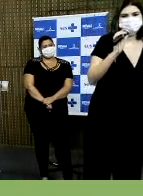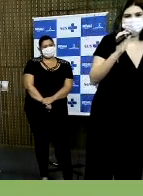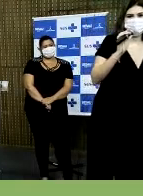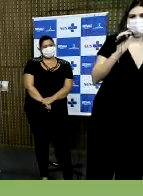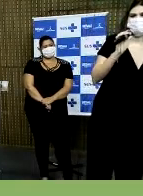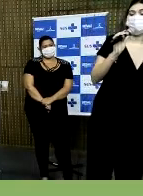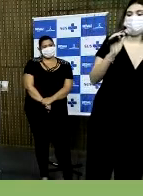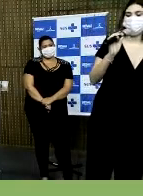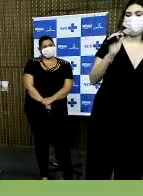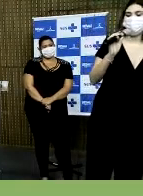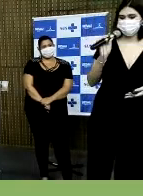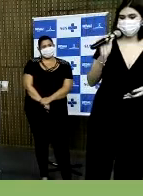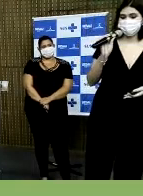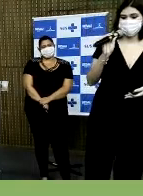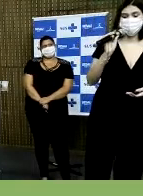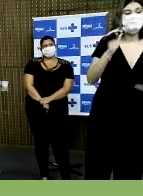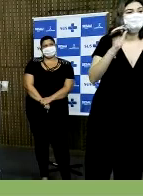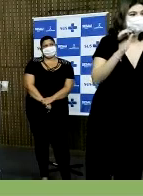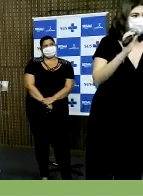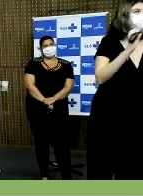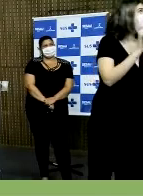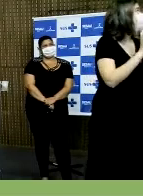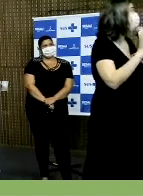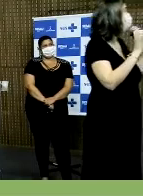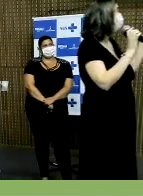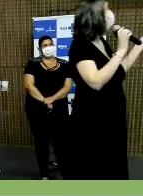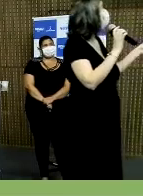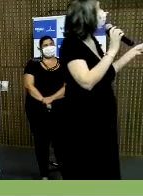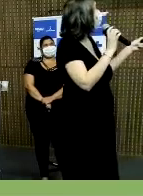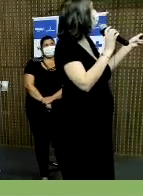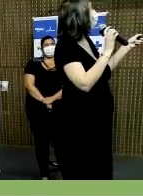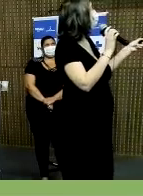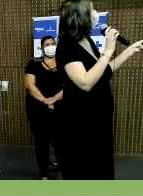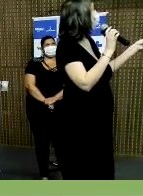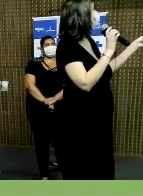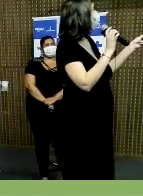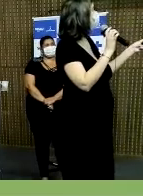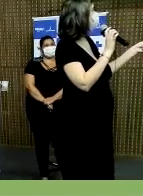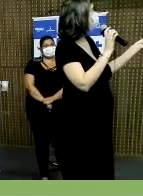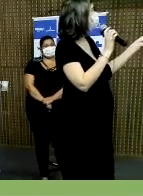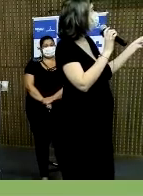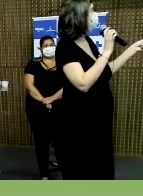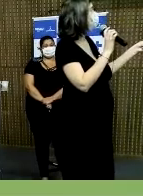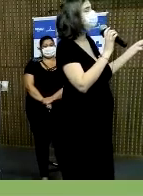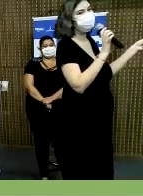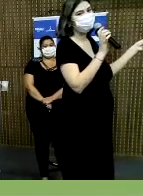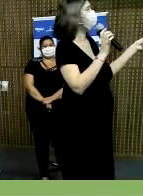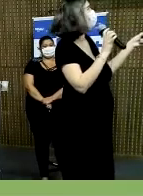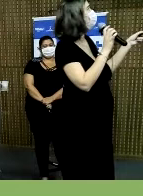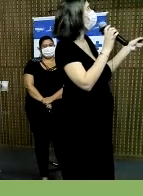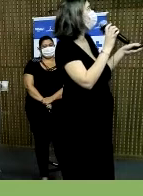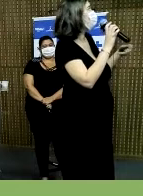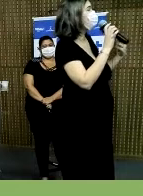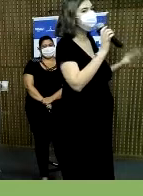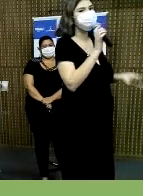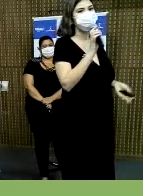com o profissional médico, como com o profissional enfermeiro, e iniciar também até a 12ª semana, o pré-natal,